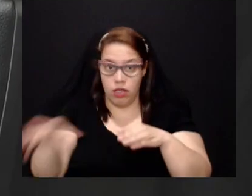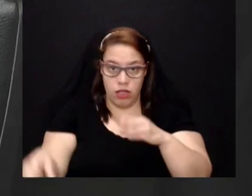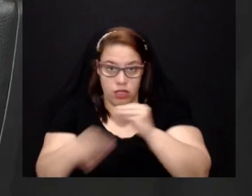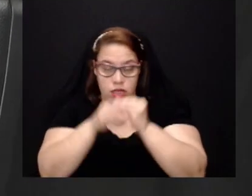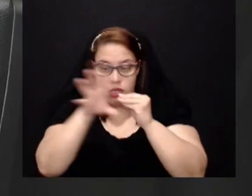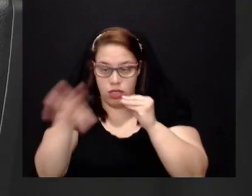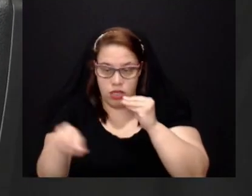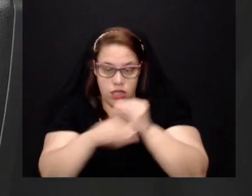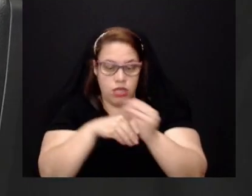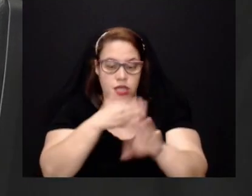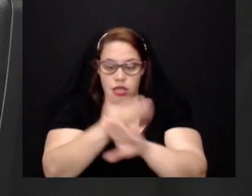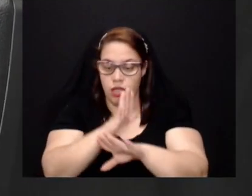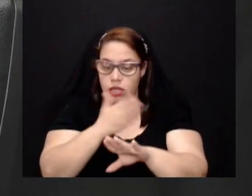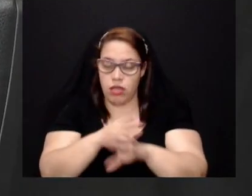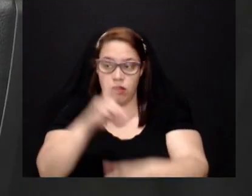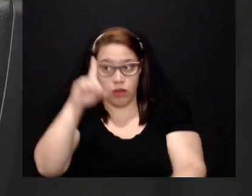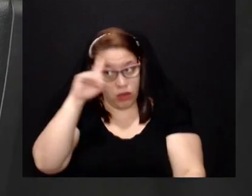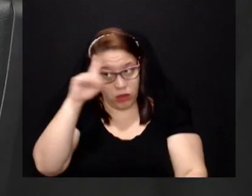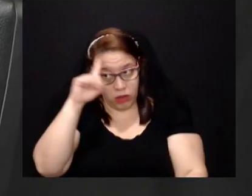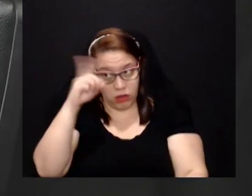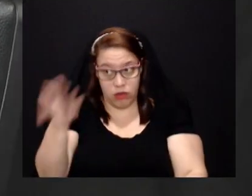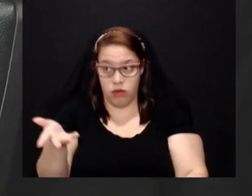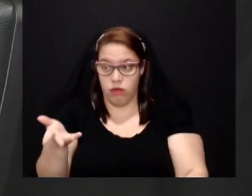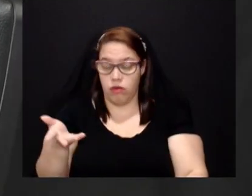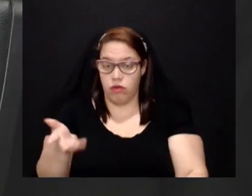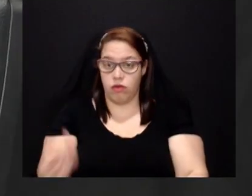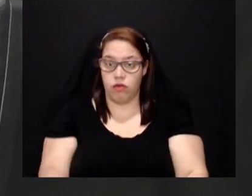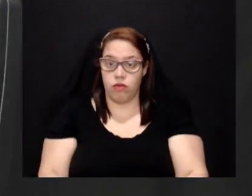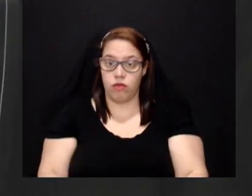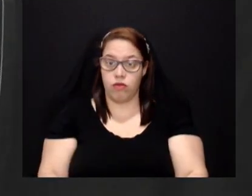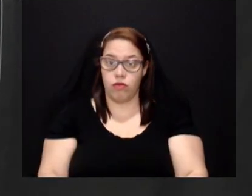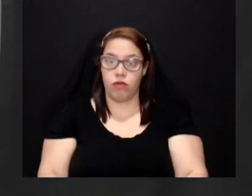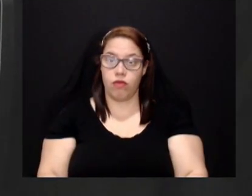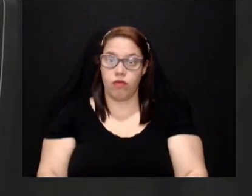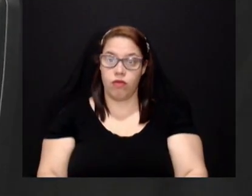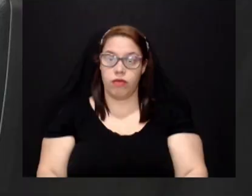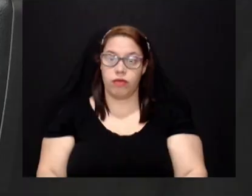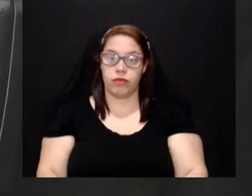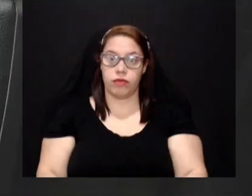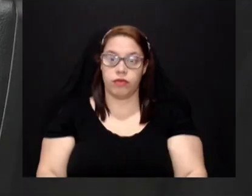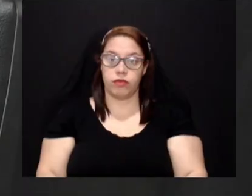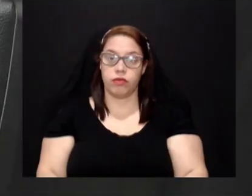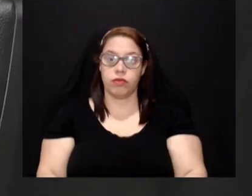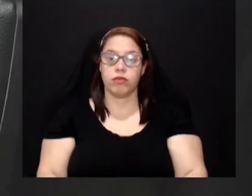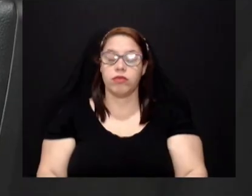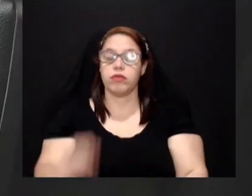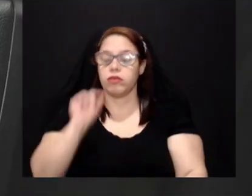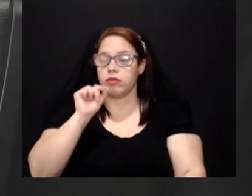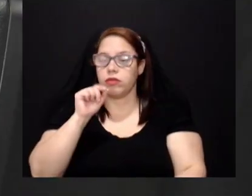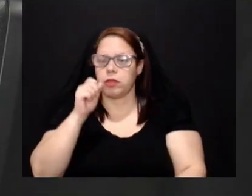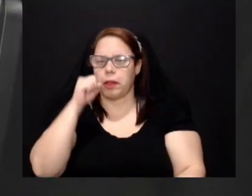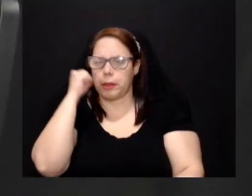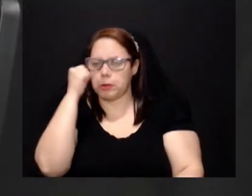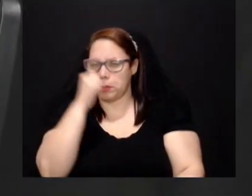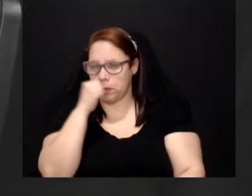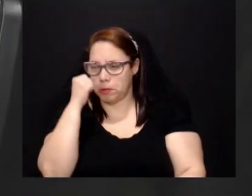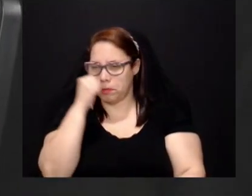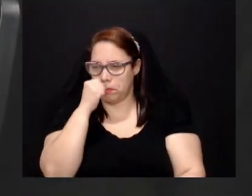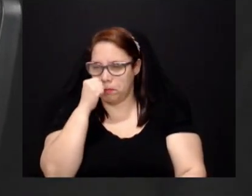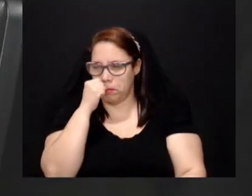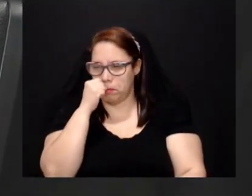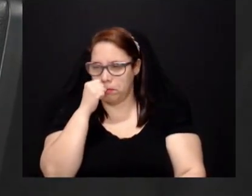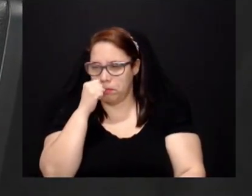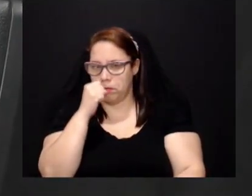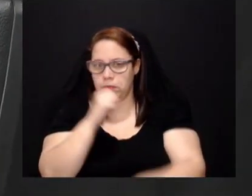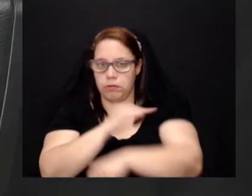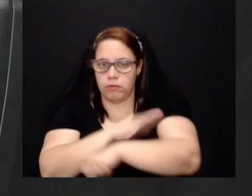práticas diárias do dia a dia. Outra coisa que também eu considero extremamente grave é o racismo